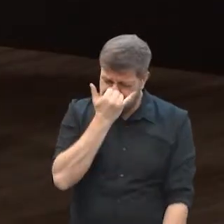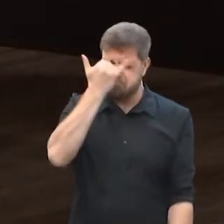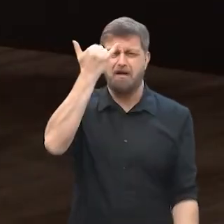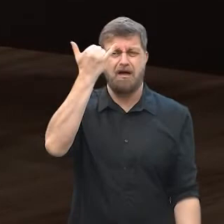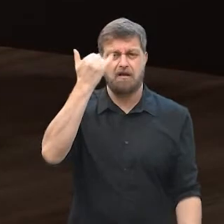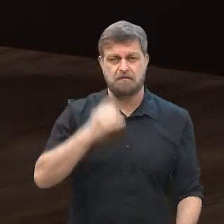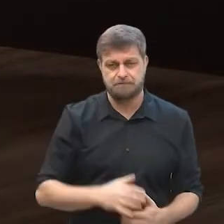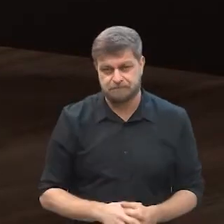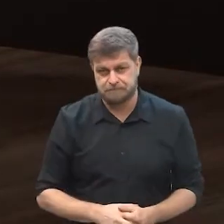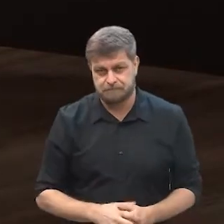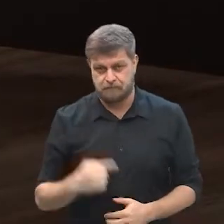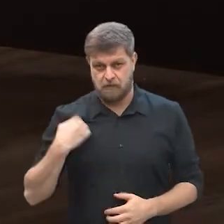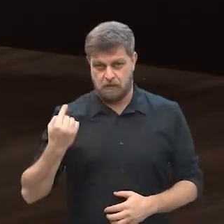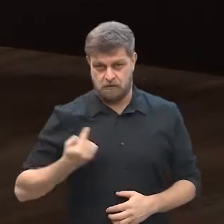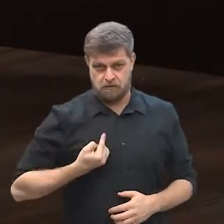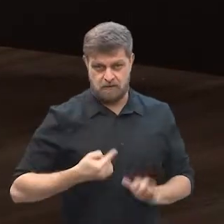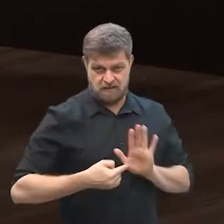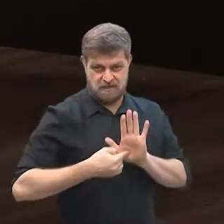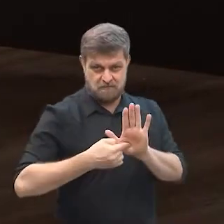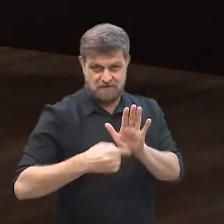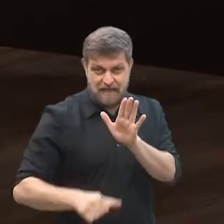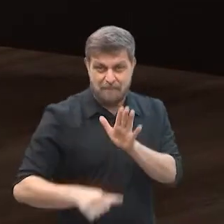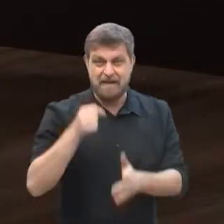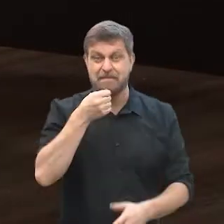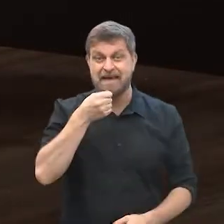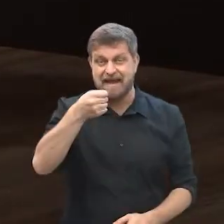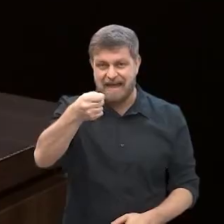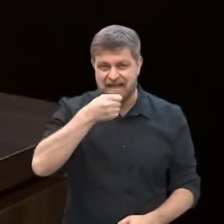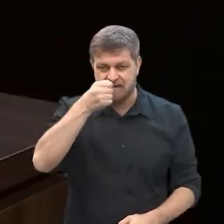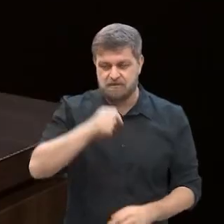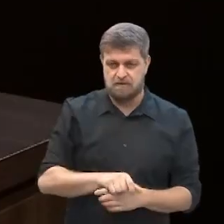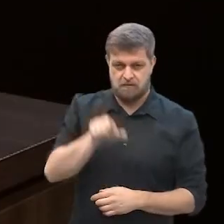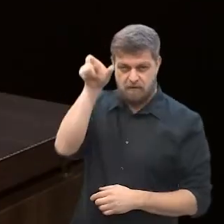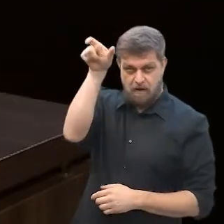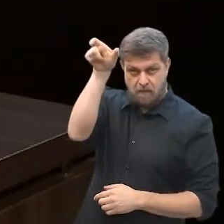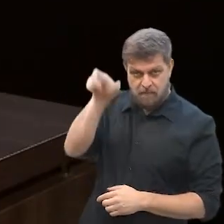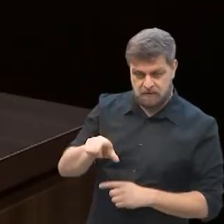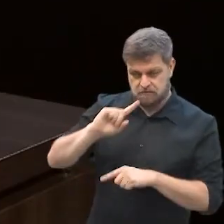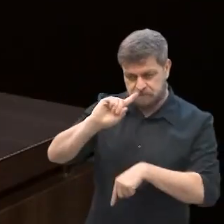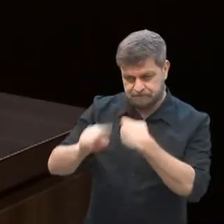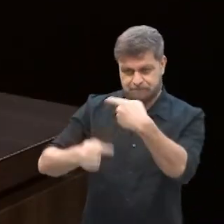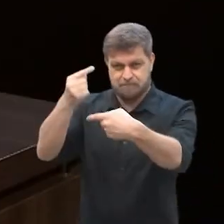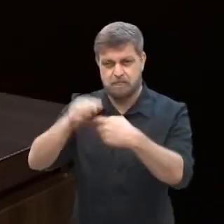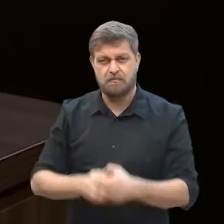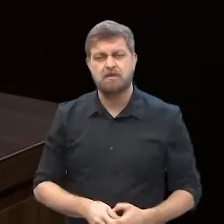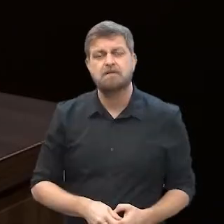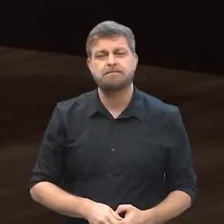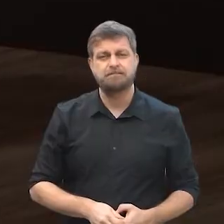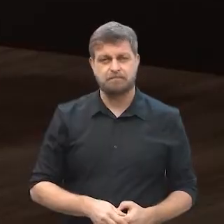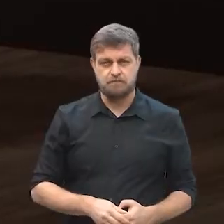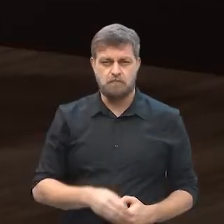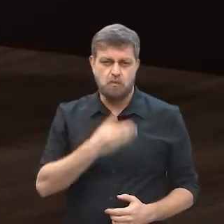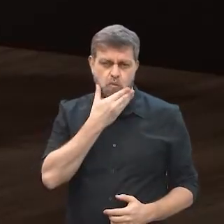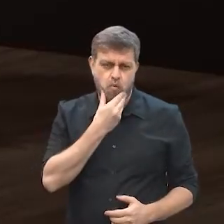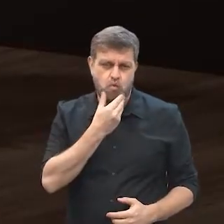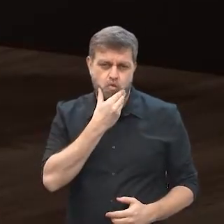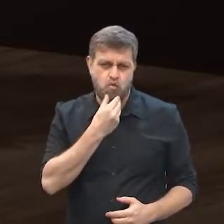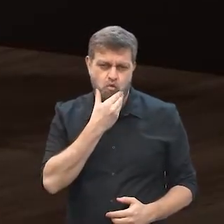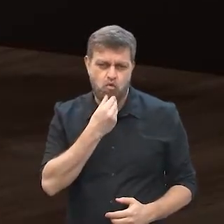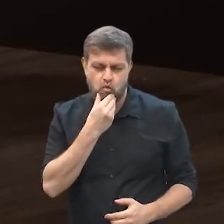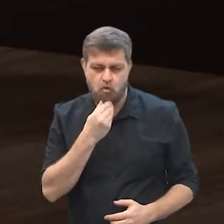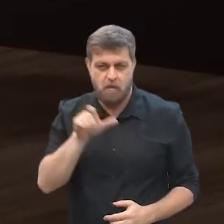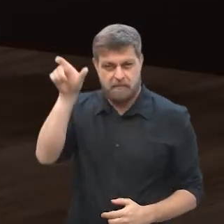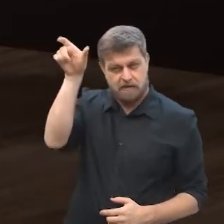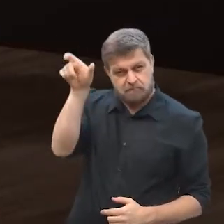gente apresentou no primeiro bloco do programa um caso, claro, de sucesso, mas de uma pessoa